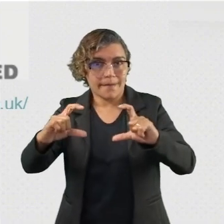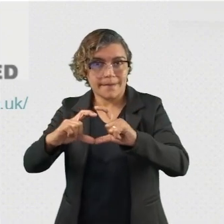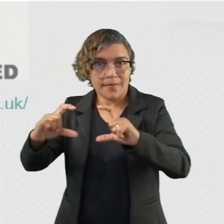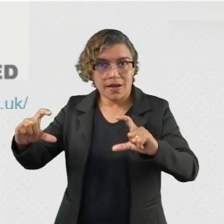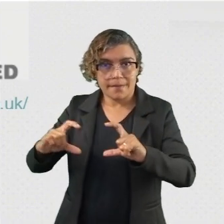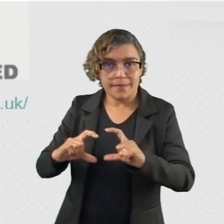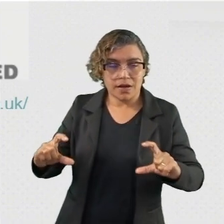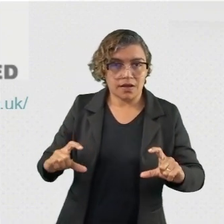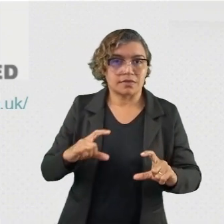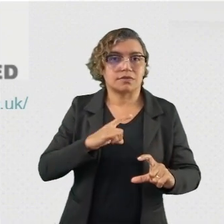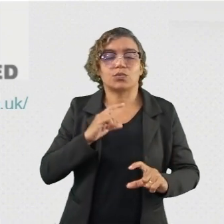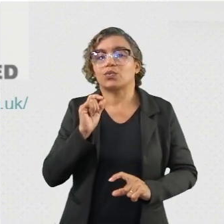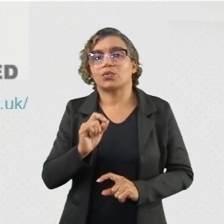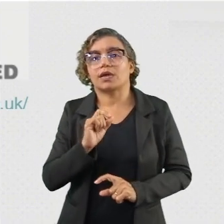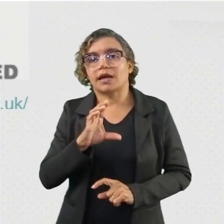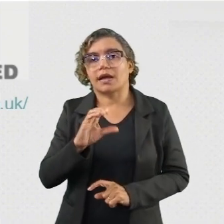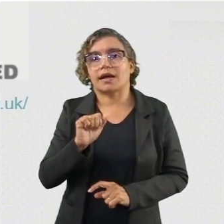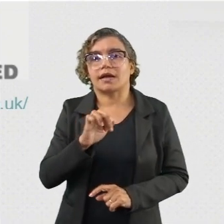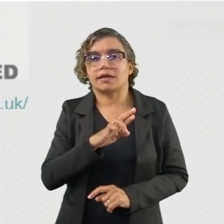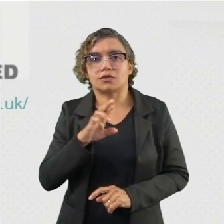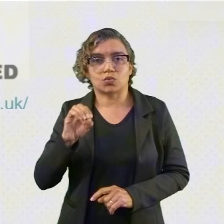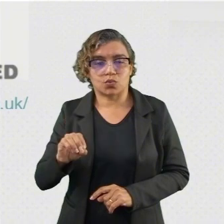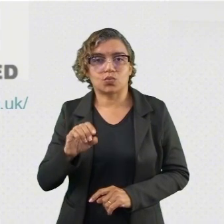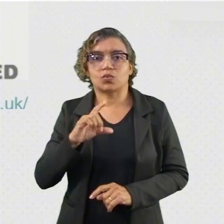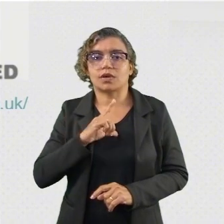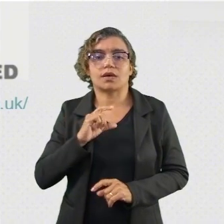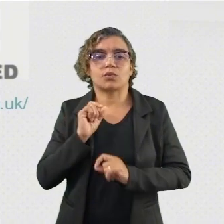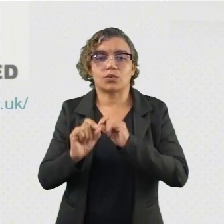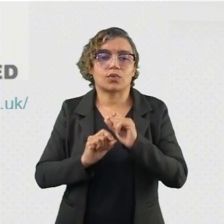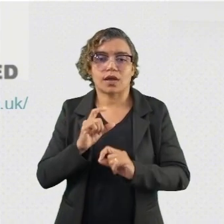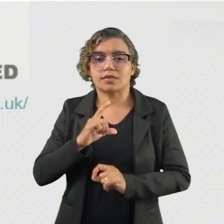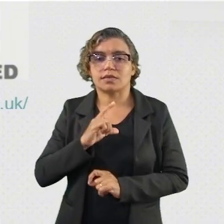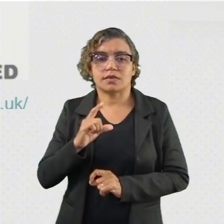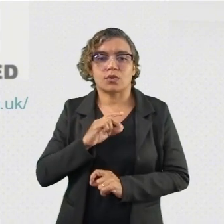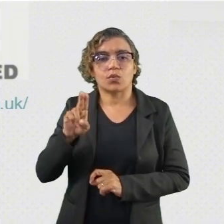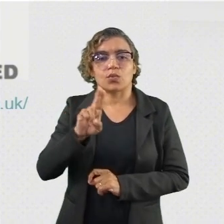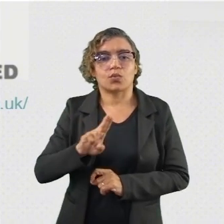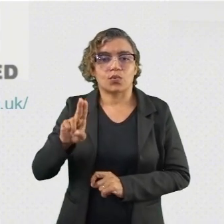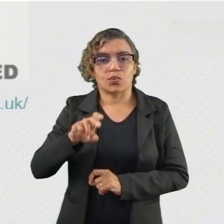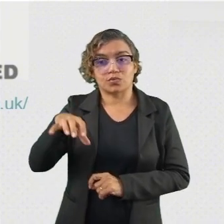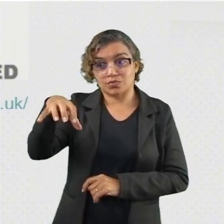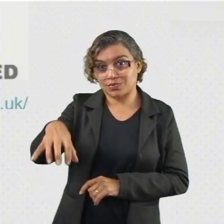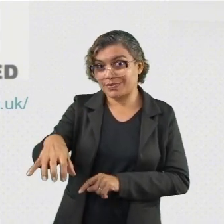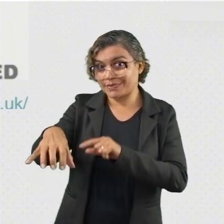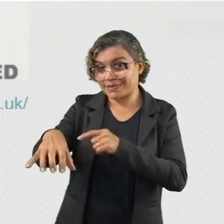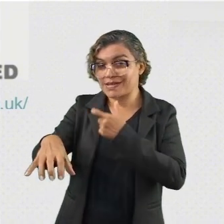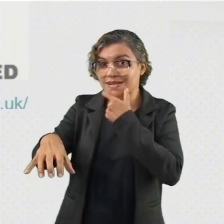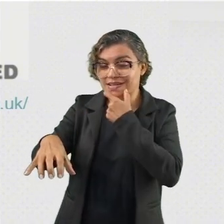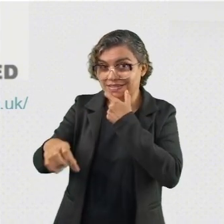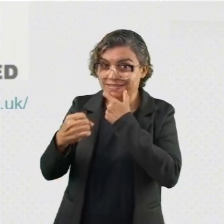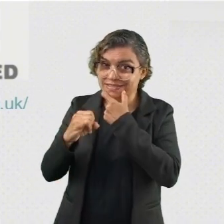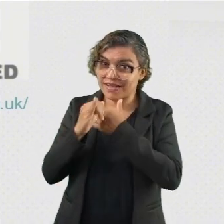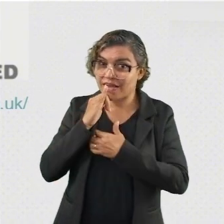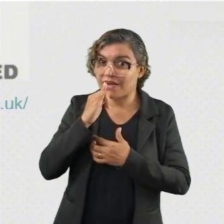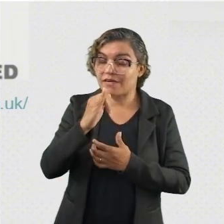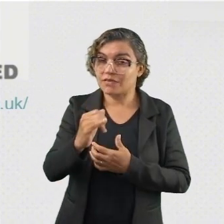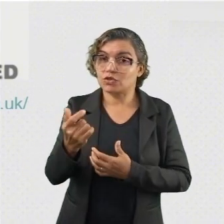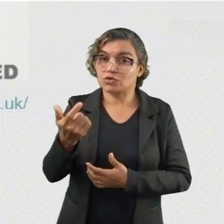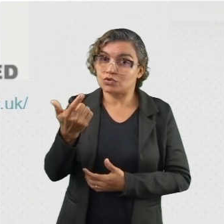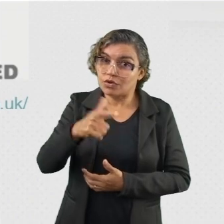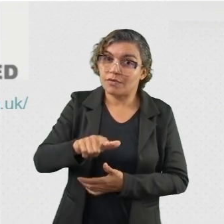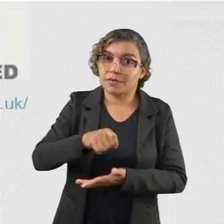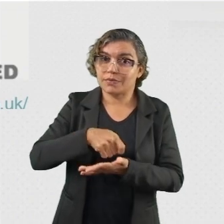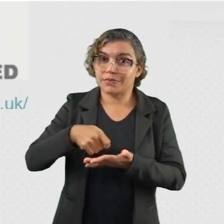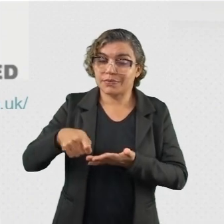aviso, rubbish e bin, indicam o uso do inglês britânico. Se esse aviso fosse reescrito no